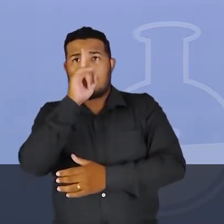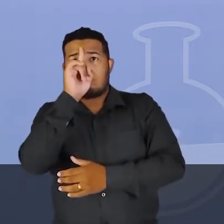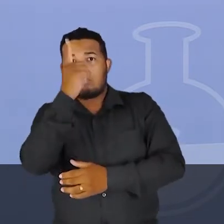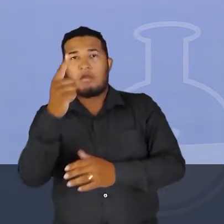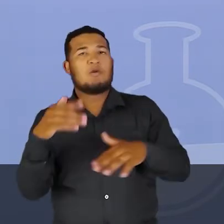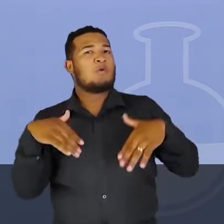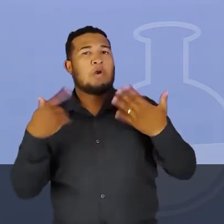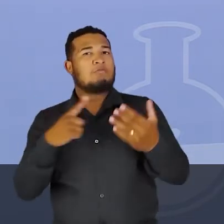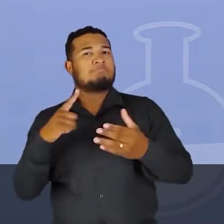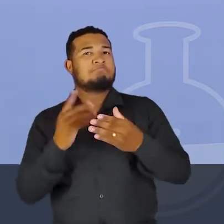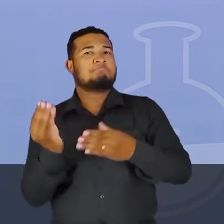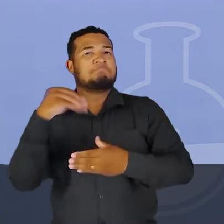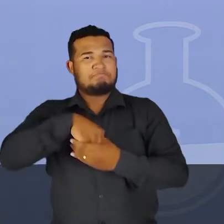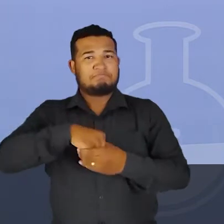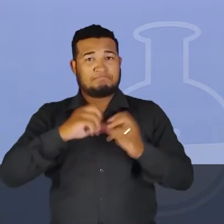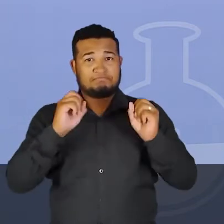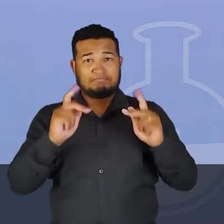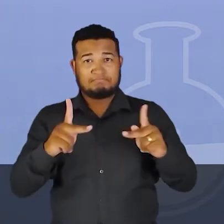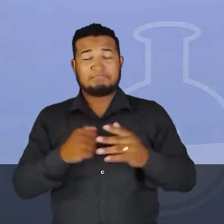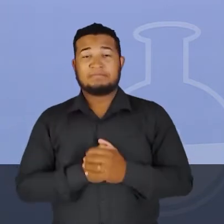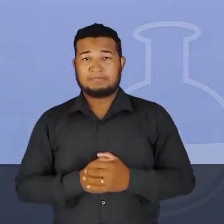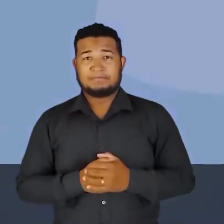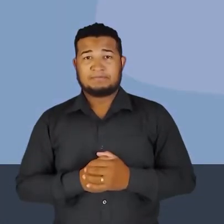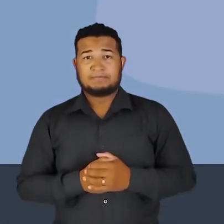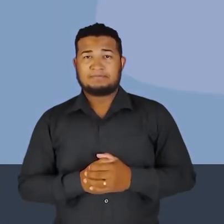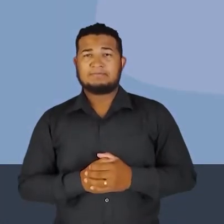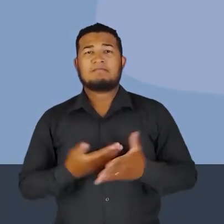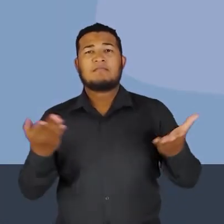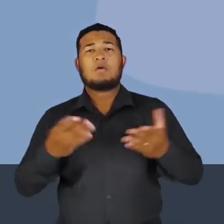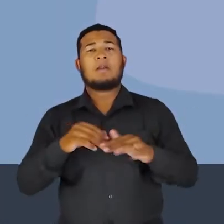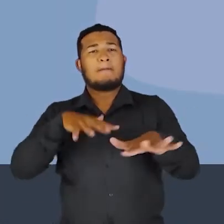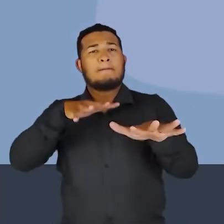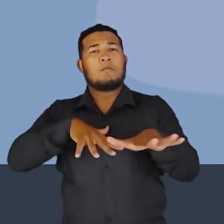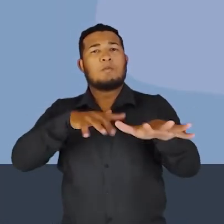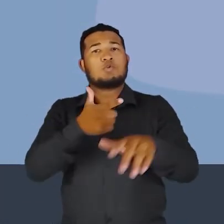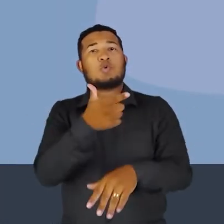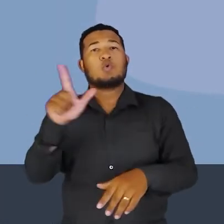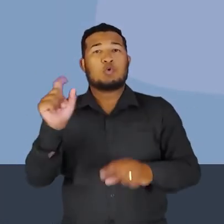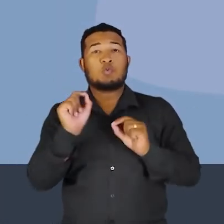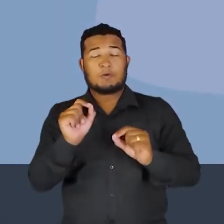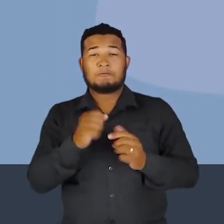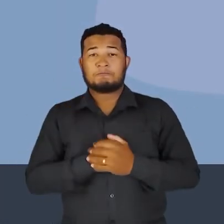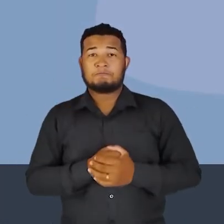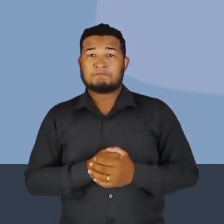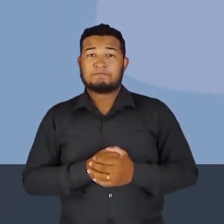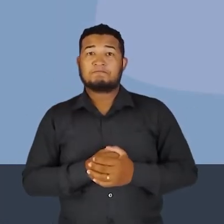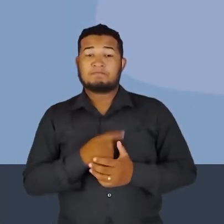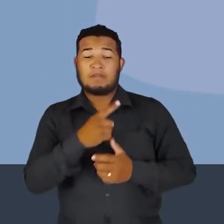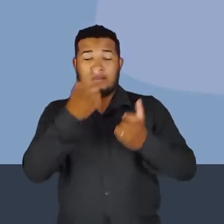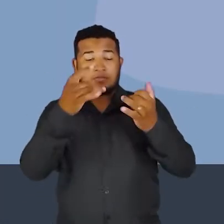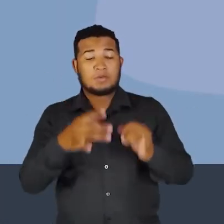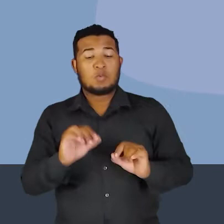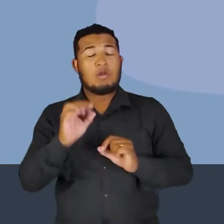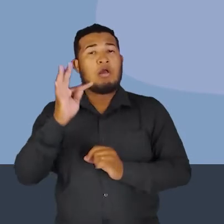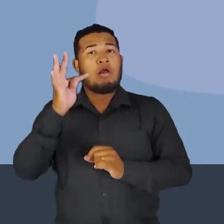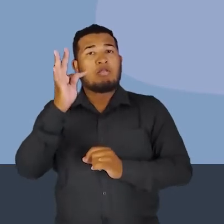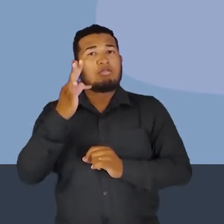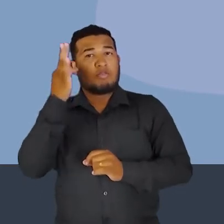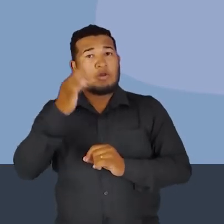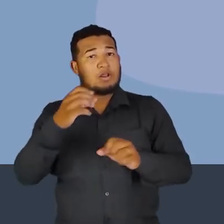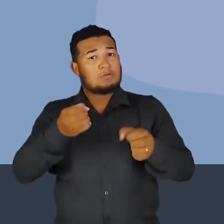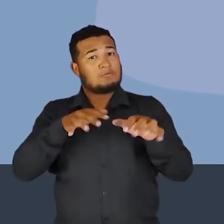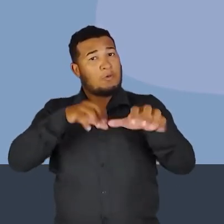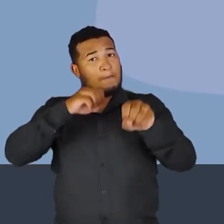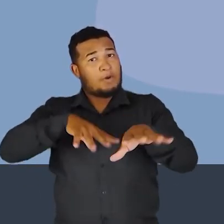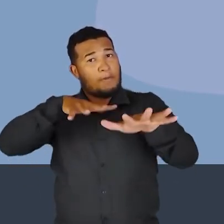por detrás desses movimentos, ok? Vamos falar um pouquinho agora de um outro, do Touraine. Ele vai falar da teoria dos novos movimentos